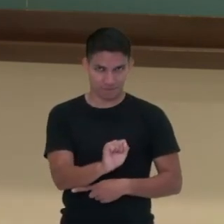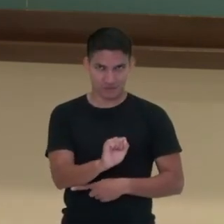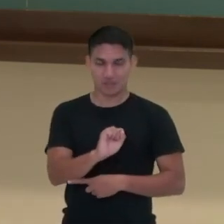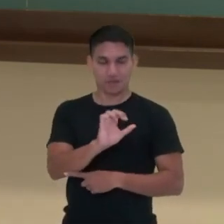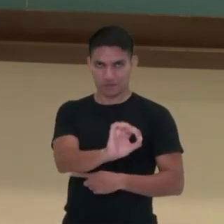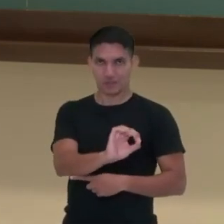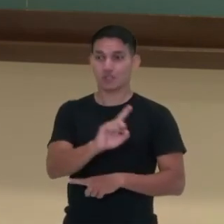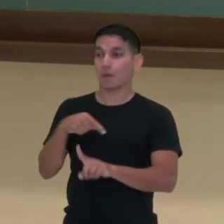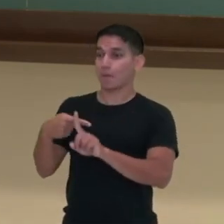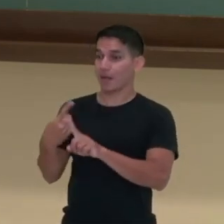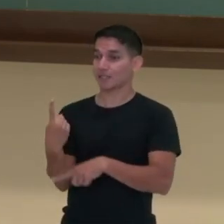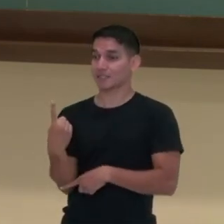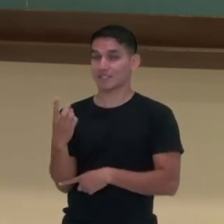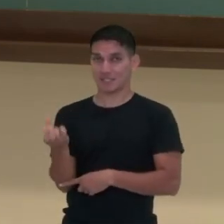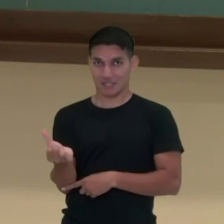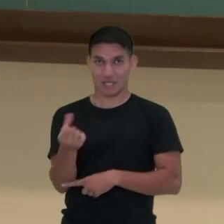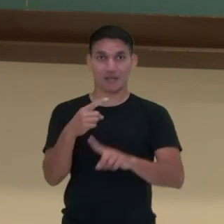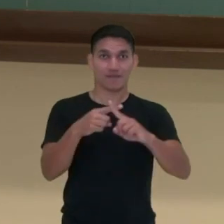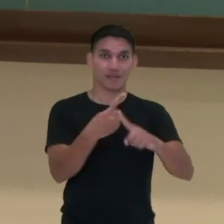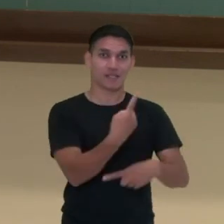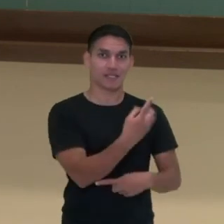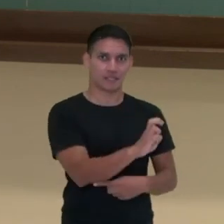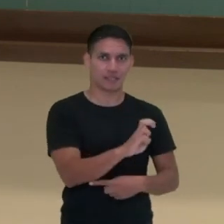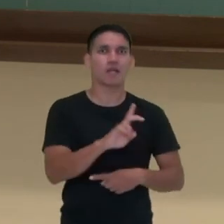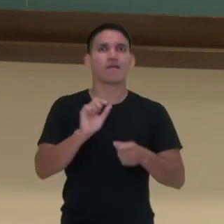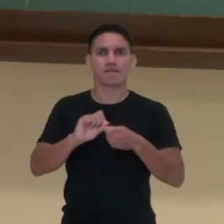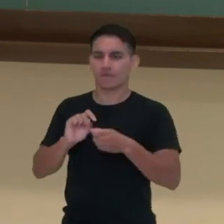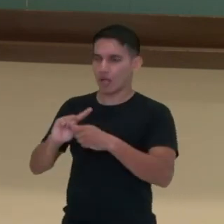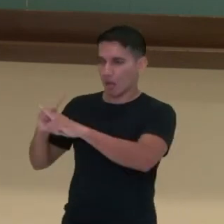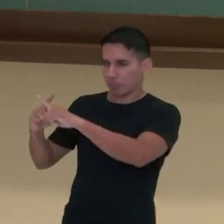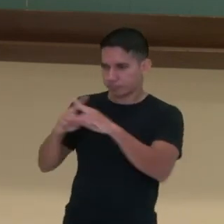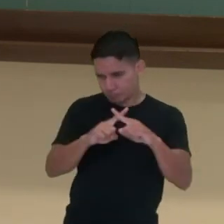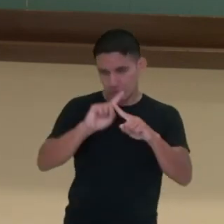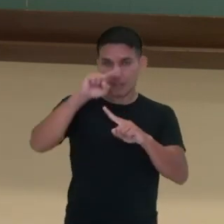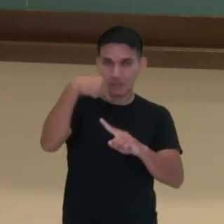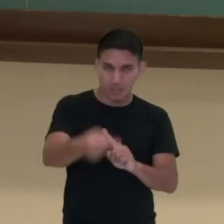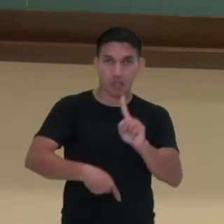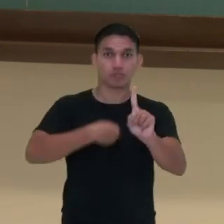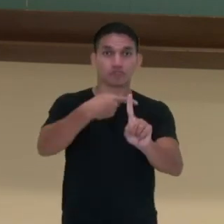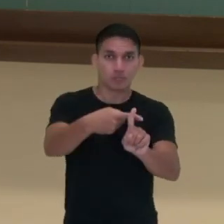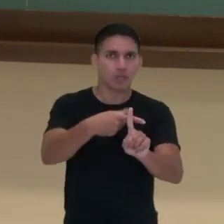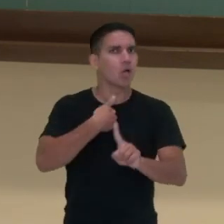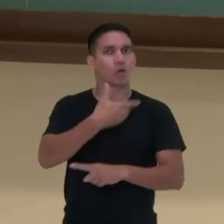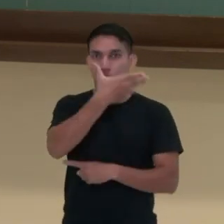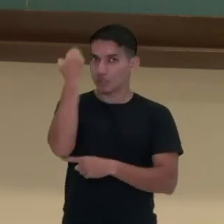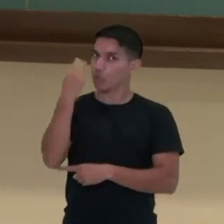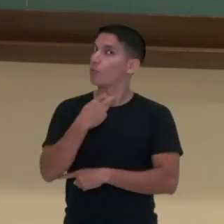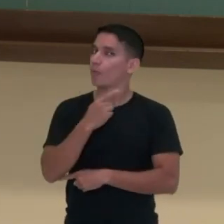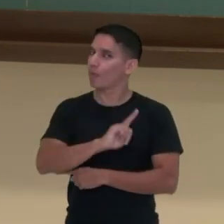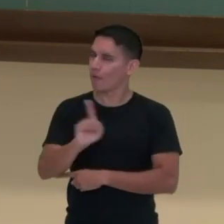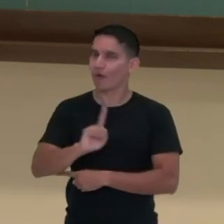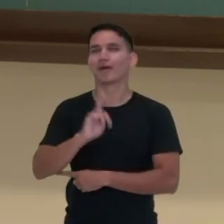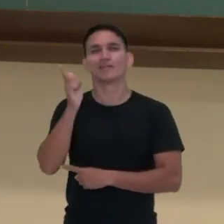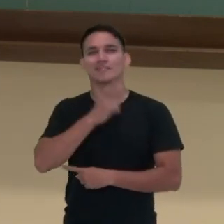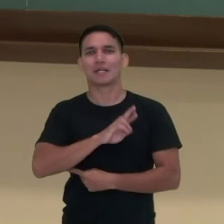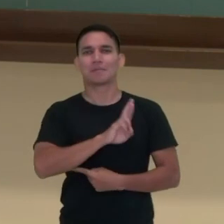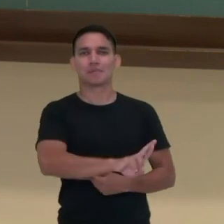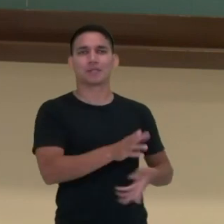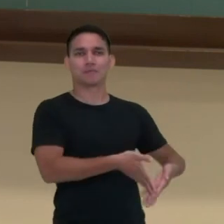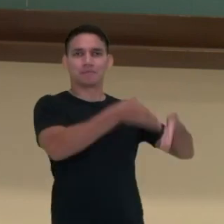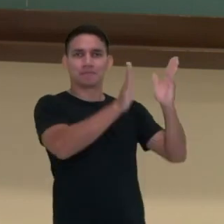15. Faço a multiplicação e somo, pessoal, não posso esquecer, multiplico e na sequência somo. E obtenho essa matriz aqui,